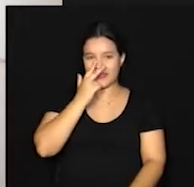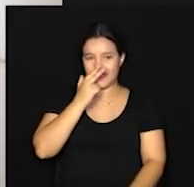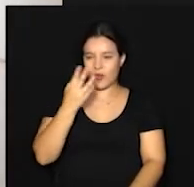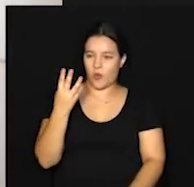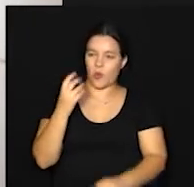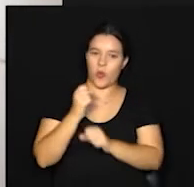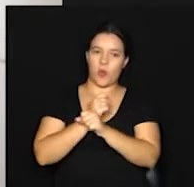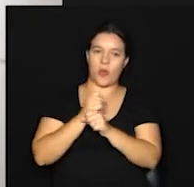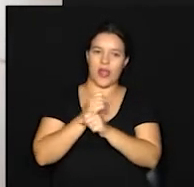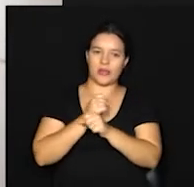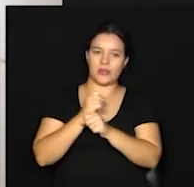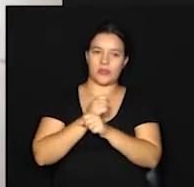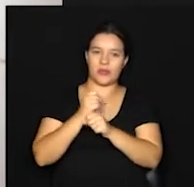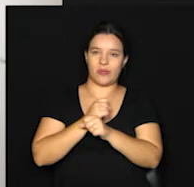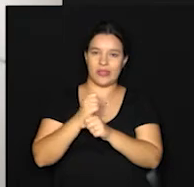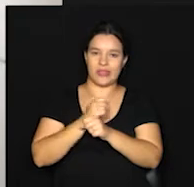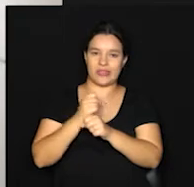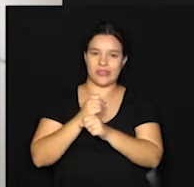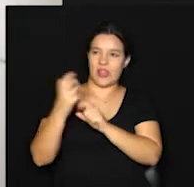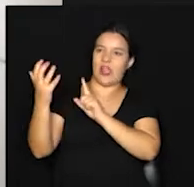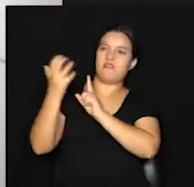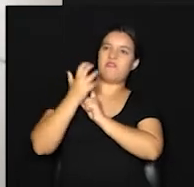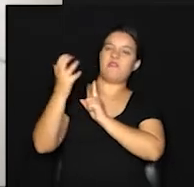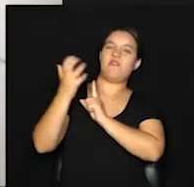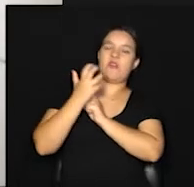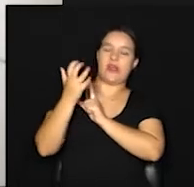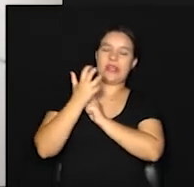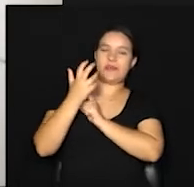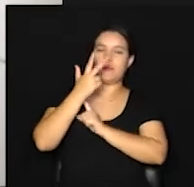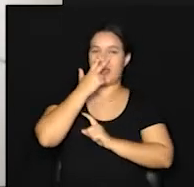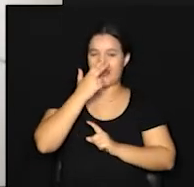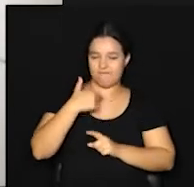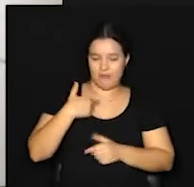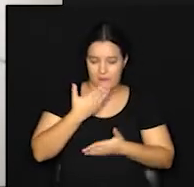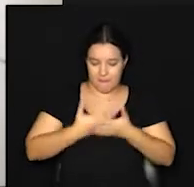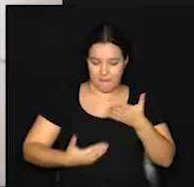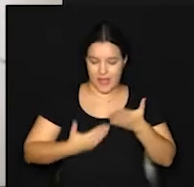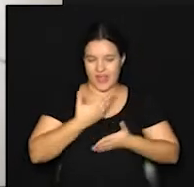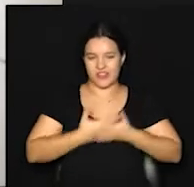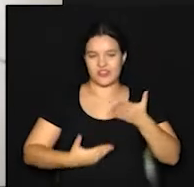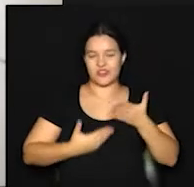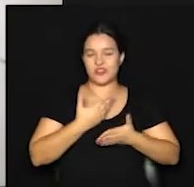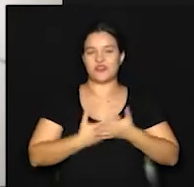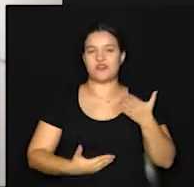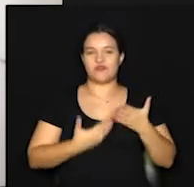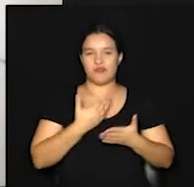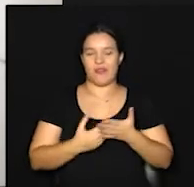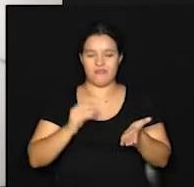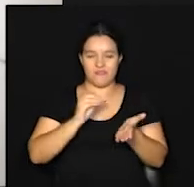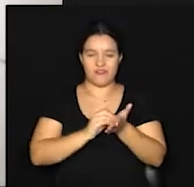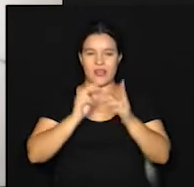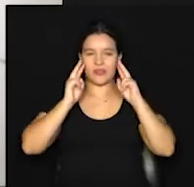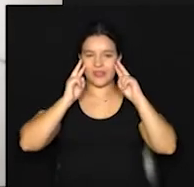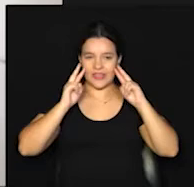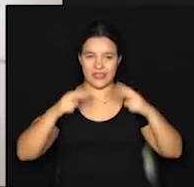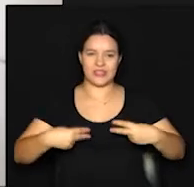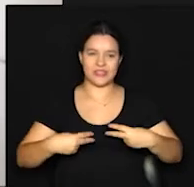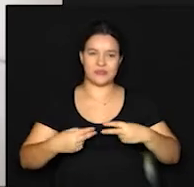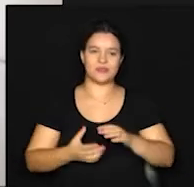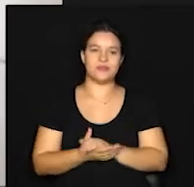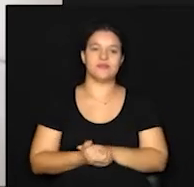4 anos que eu não era eu. Eu era uma pessoa que foi moldada por uma outra pessoa, que era meu ex,